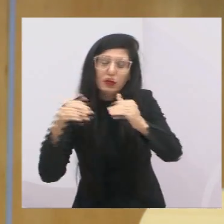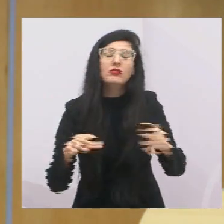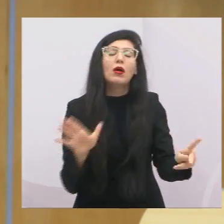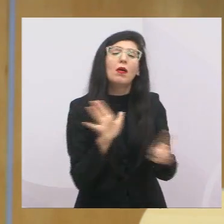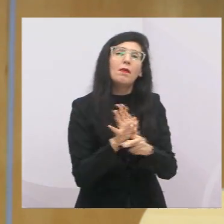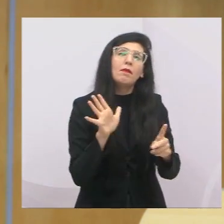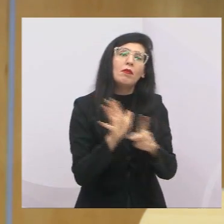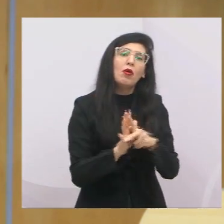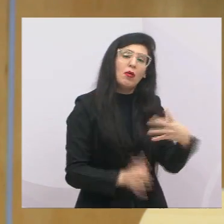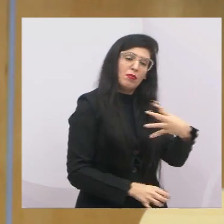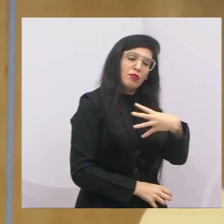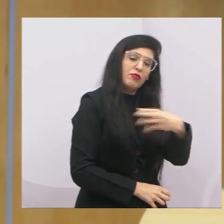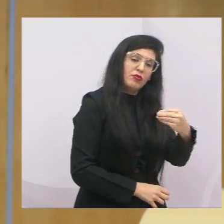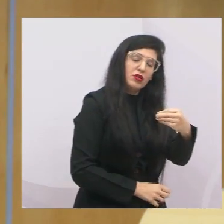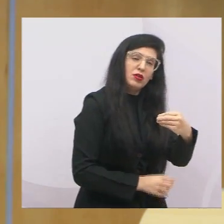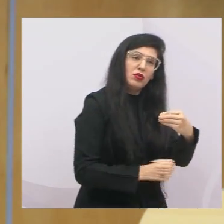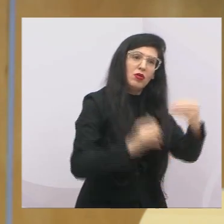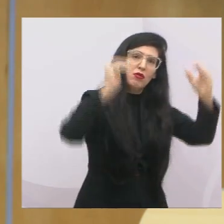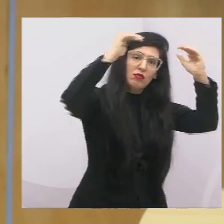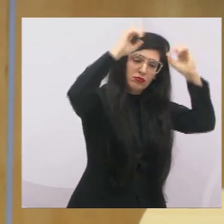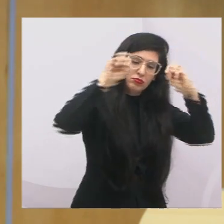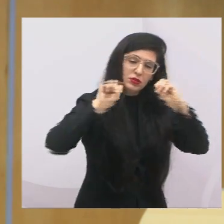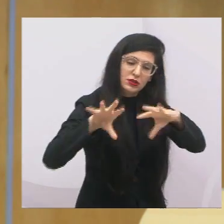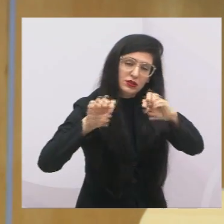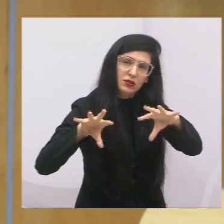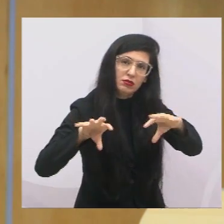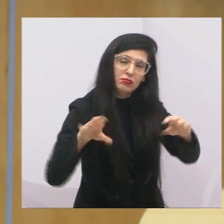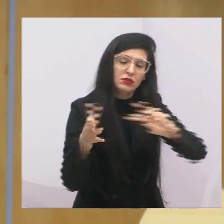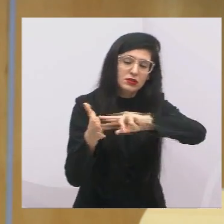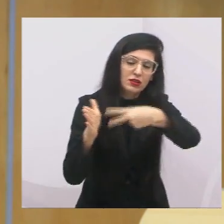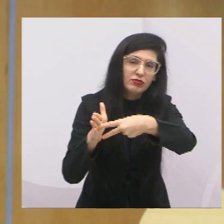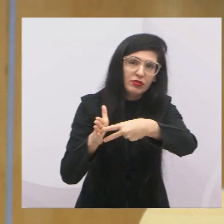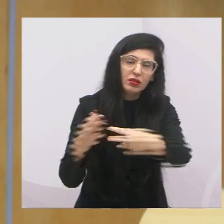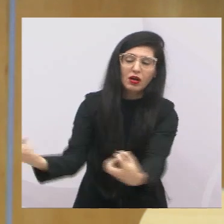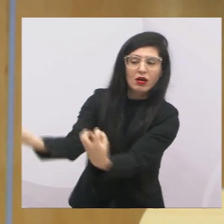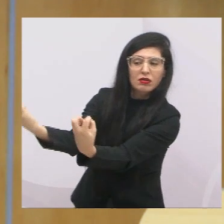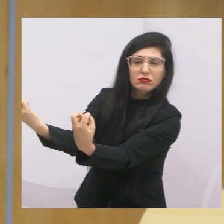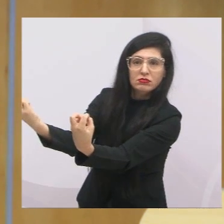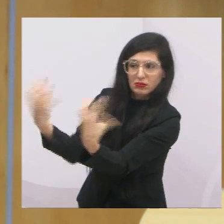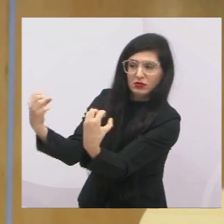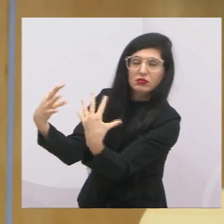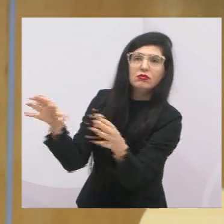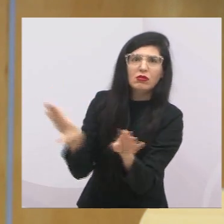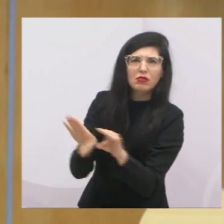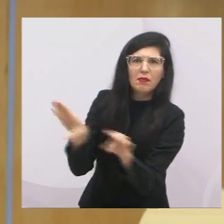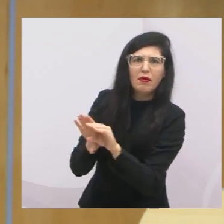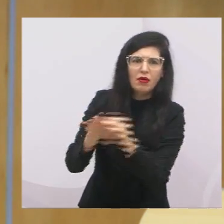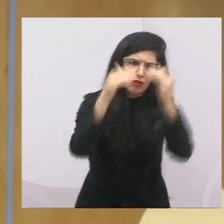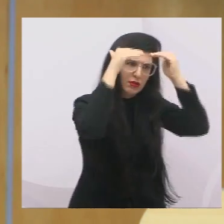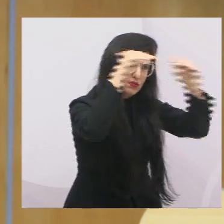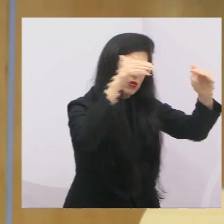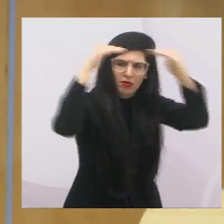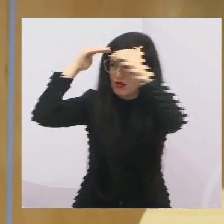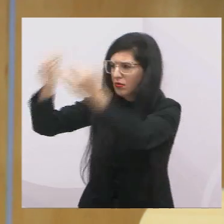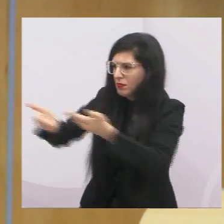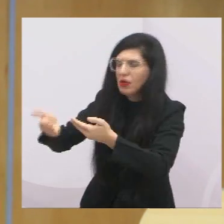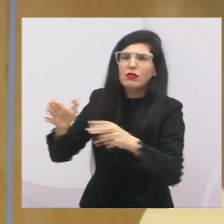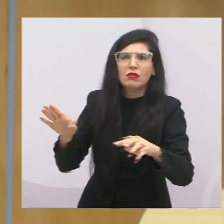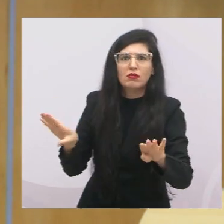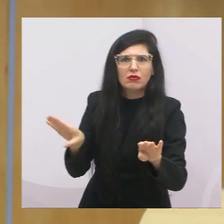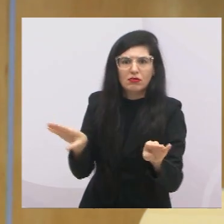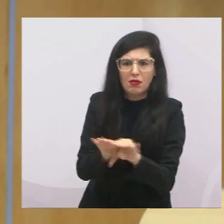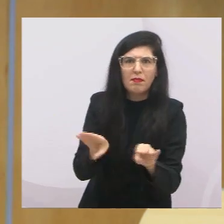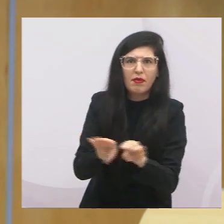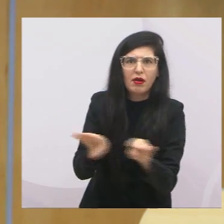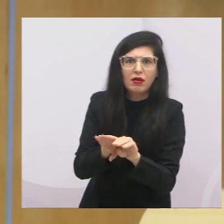residirá debaixo dos seus ramos. Em sua sombra ele encontra abrigo contra o calor e repousará